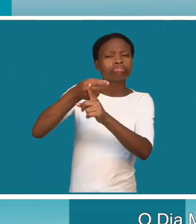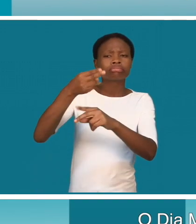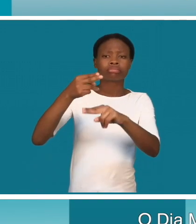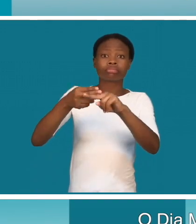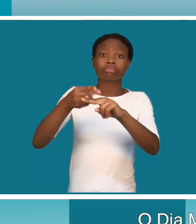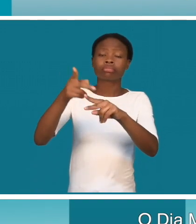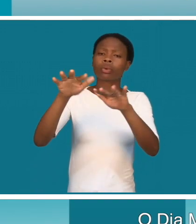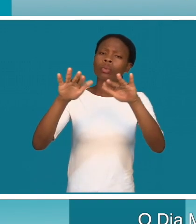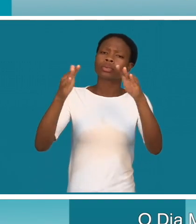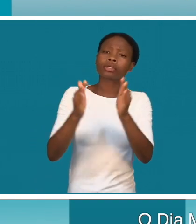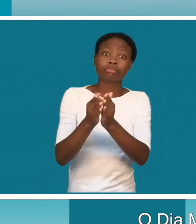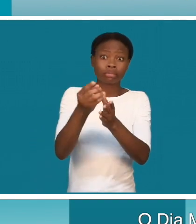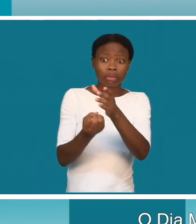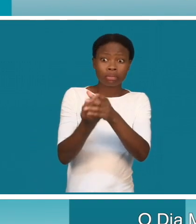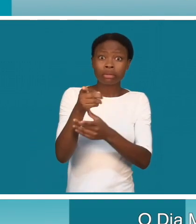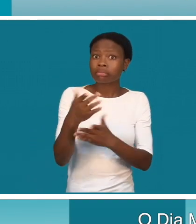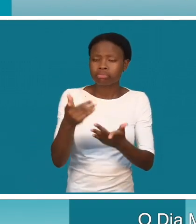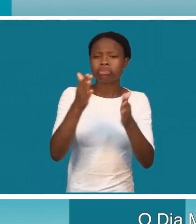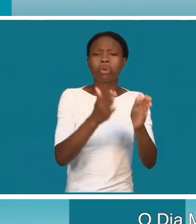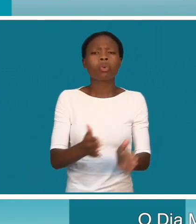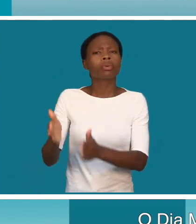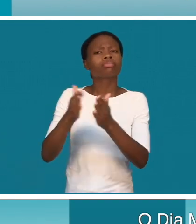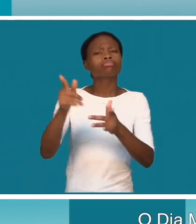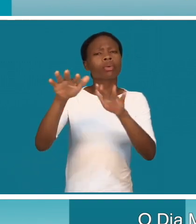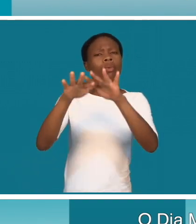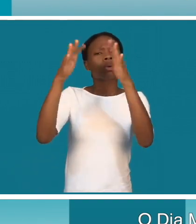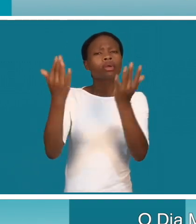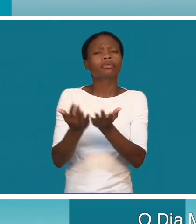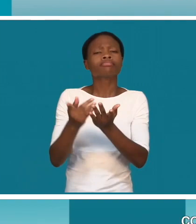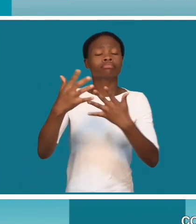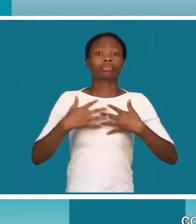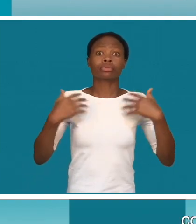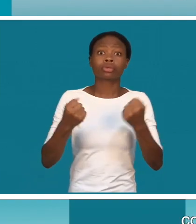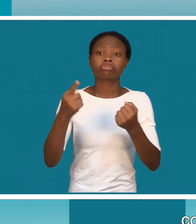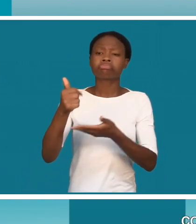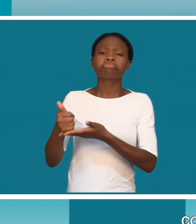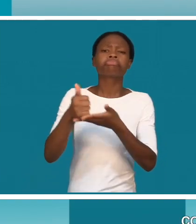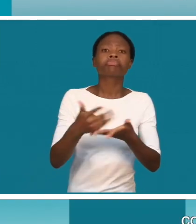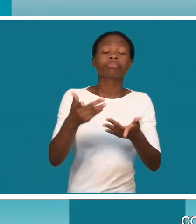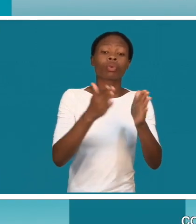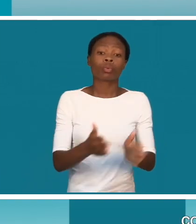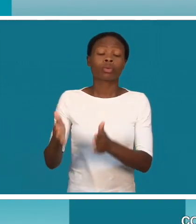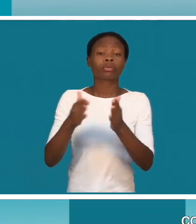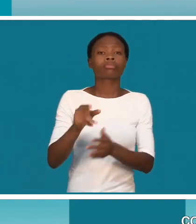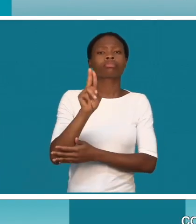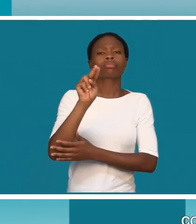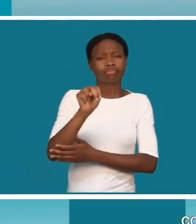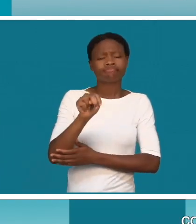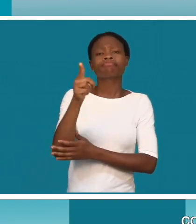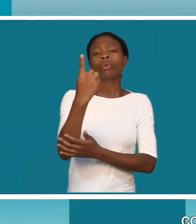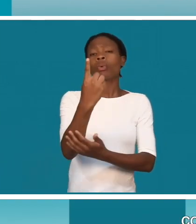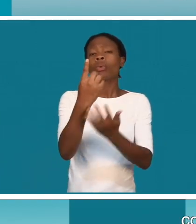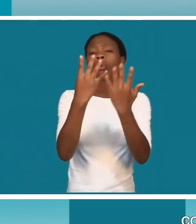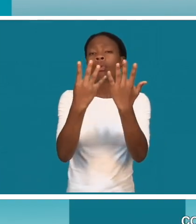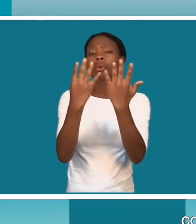de Luta contra a SIDA foi criado pela Organização Mundial da Saúde com o apoio da Organização das Nações Unidas em